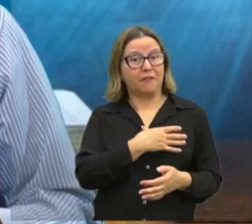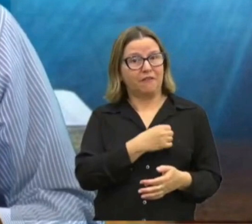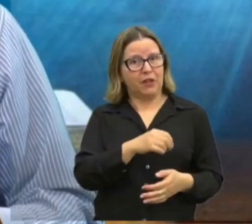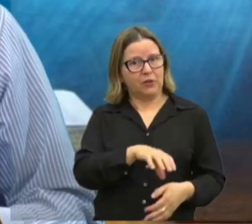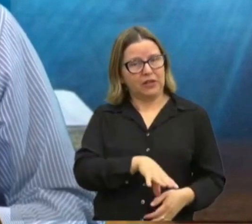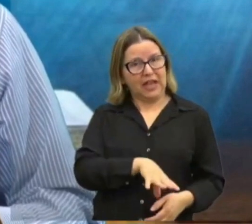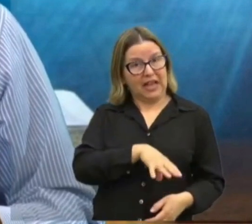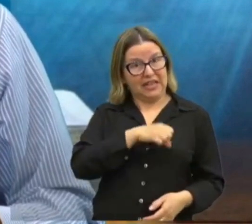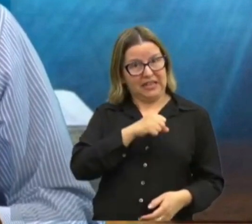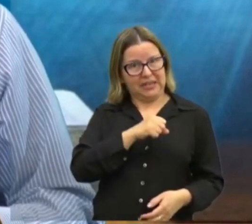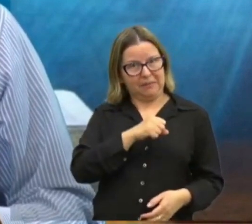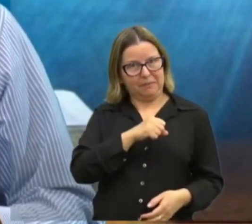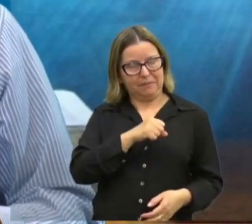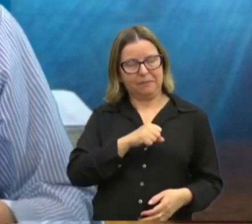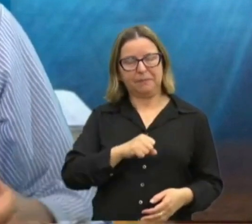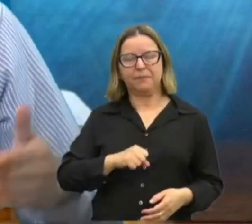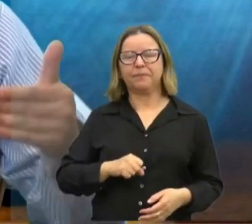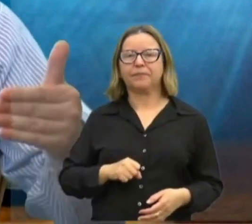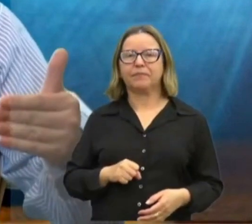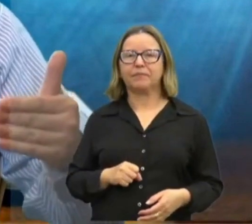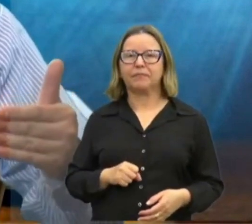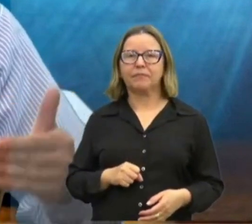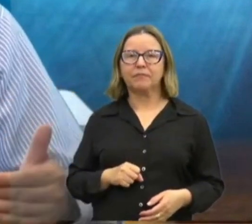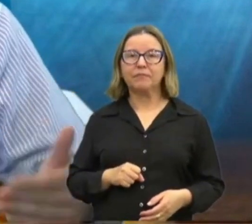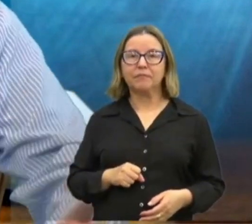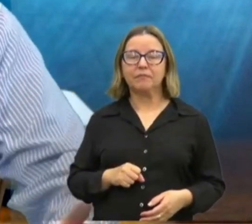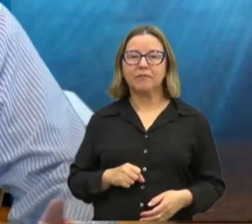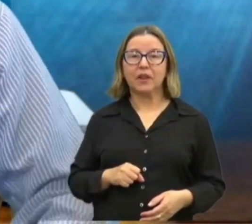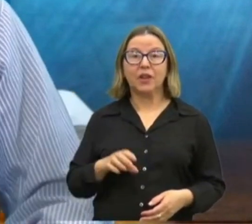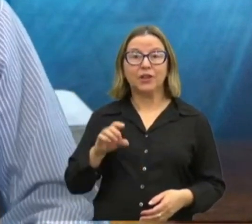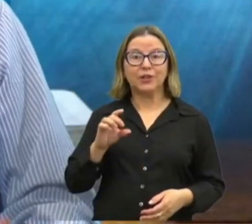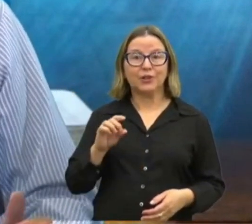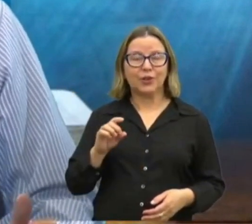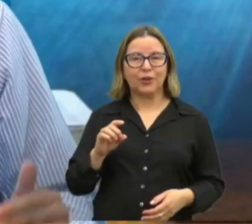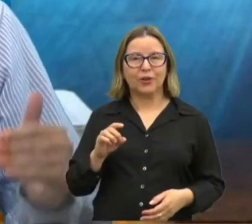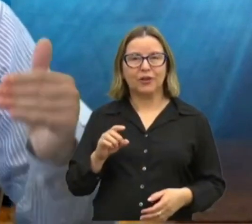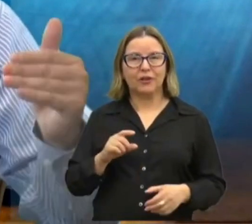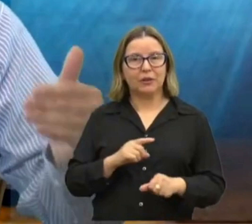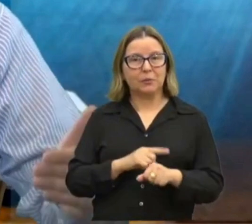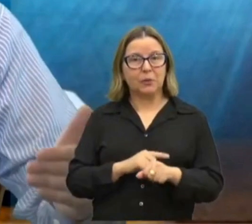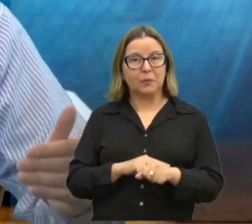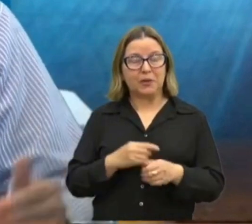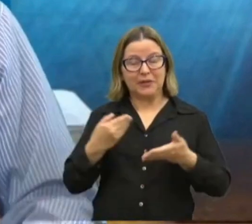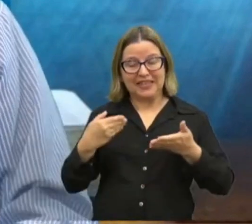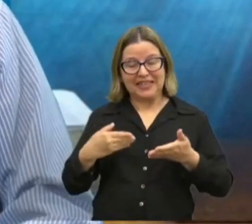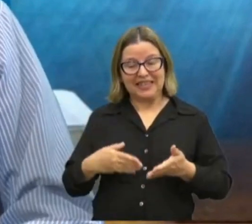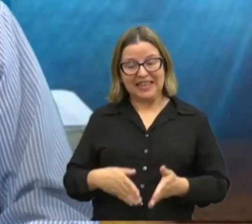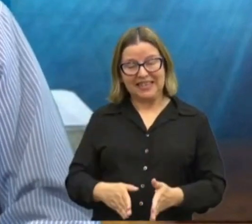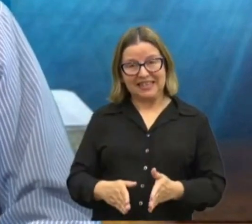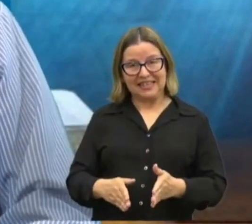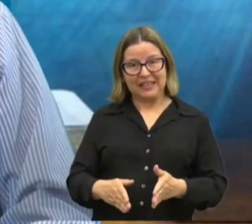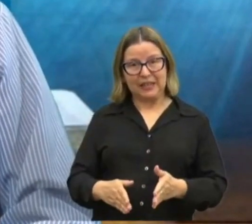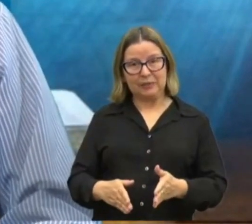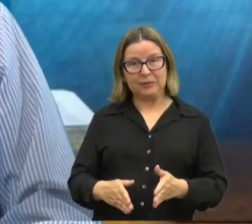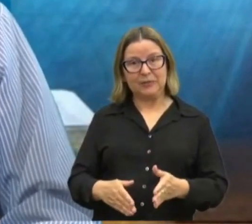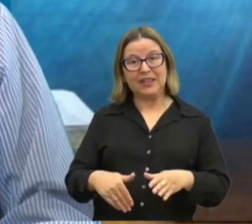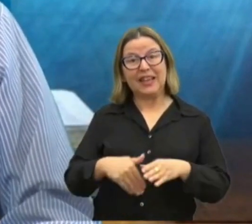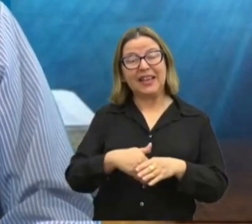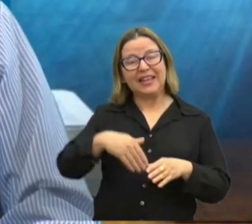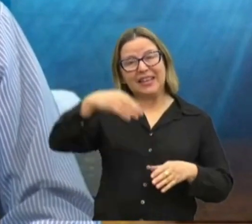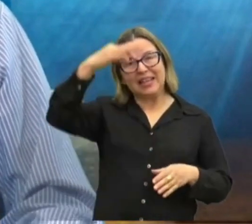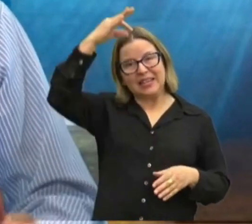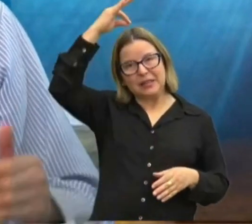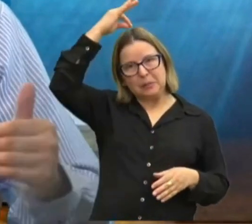ira. E apenas quando nascemos de novo, quando nascemos do alto, é que